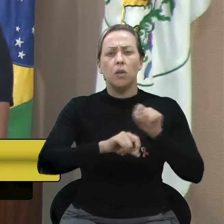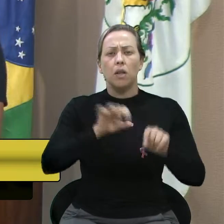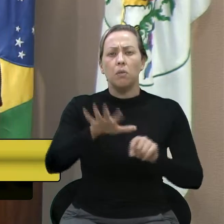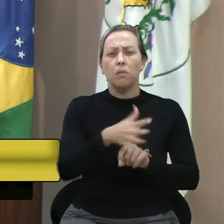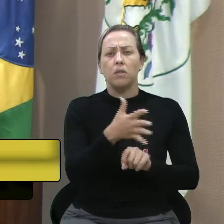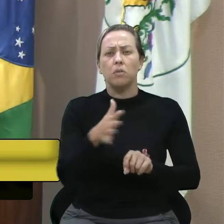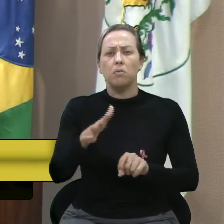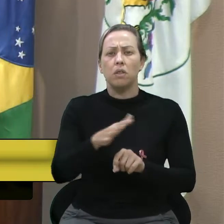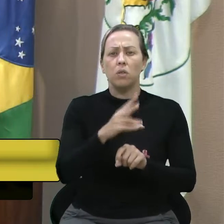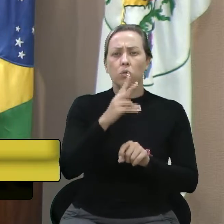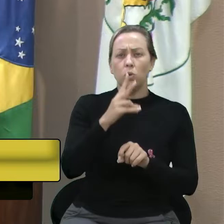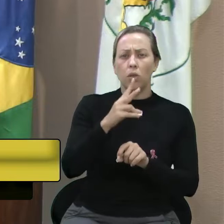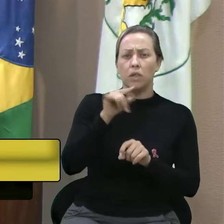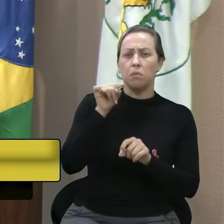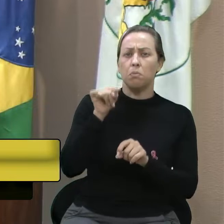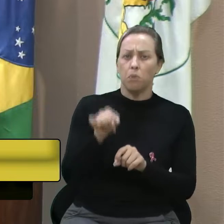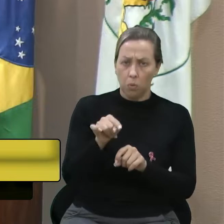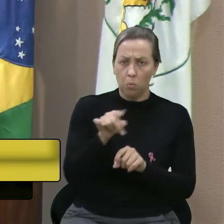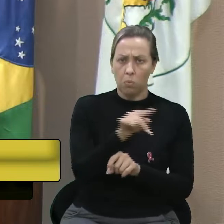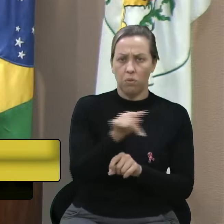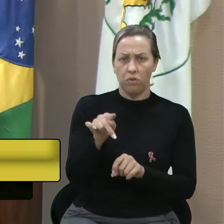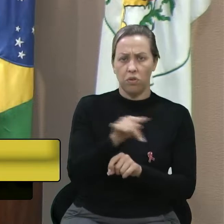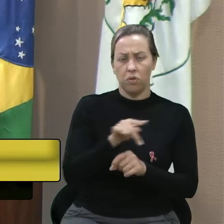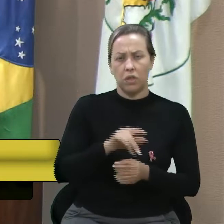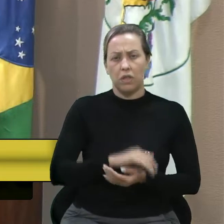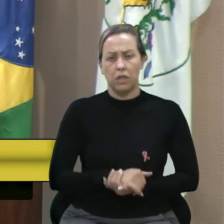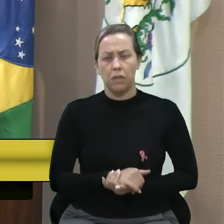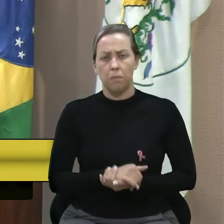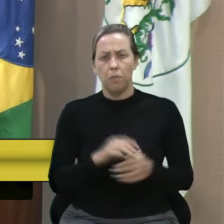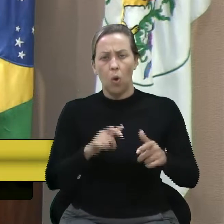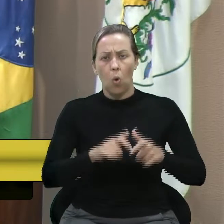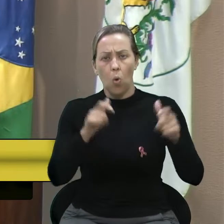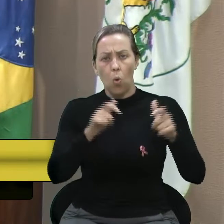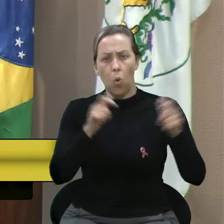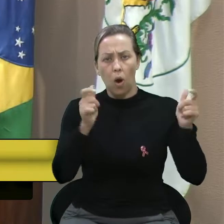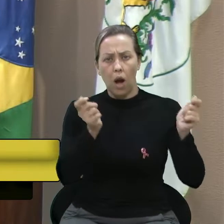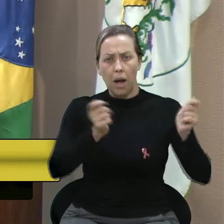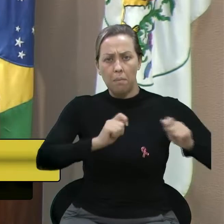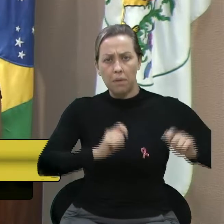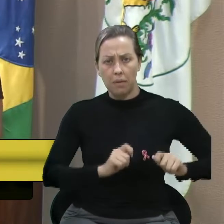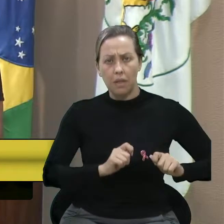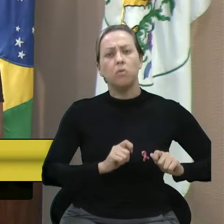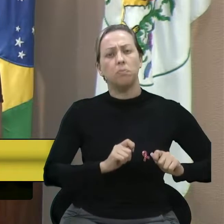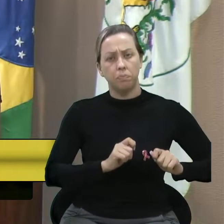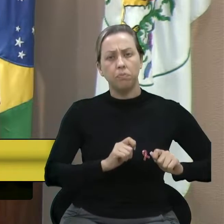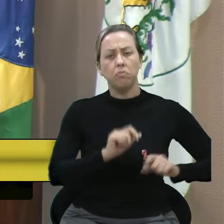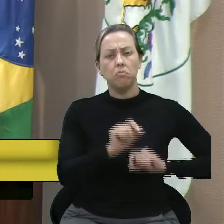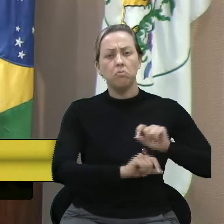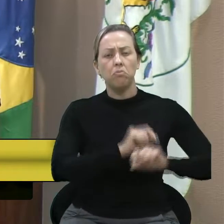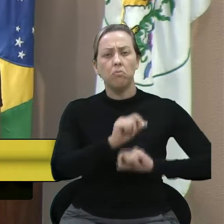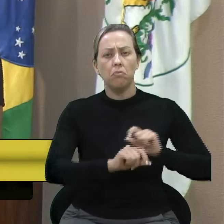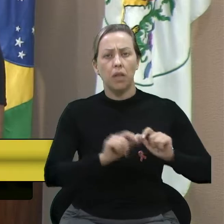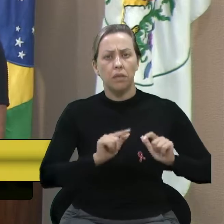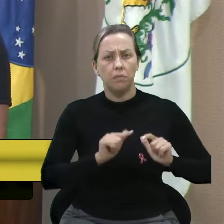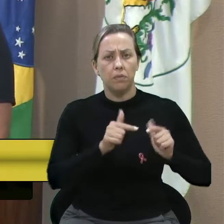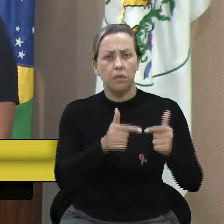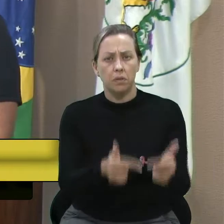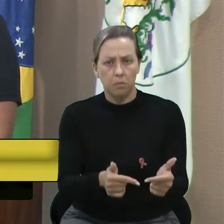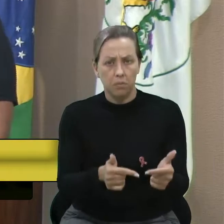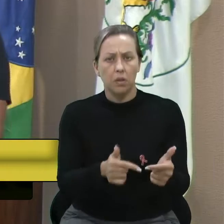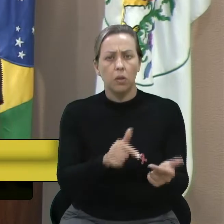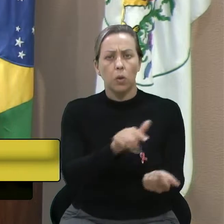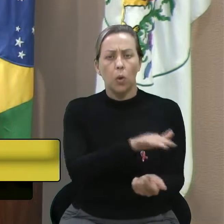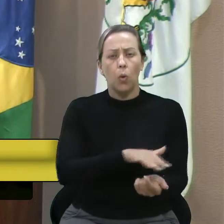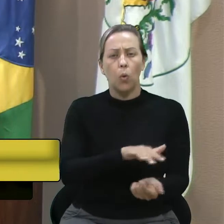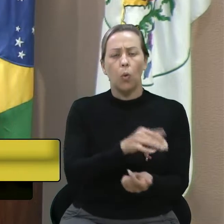aproximadamente 2.000 professores, amplamente capacitados e que estão atuando nas mais